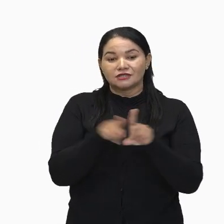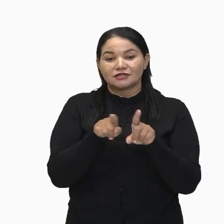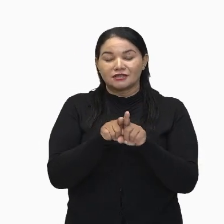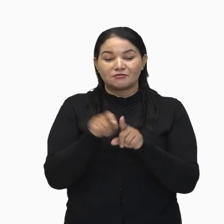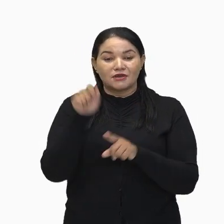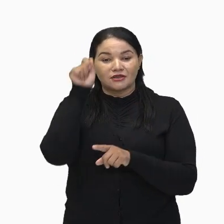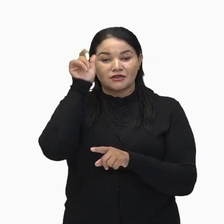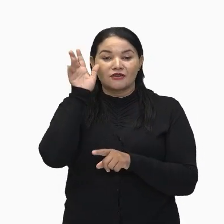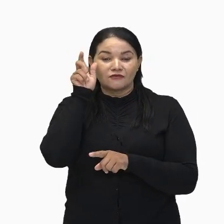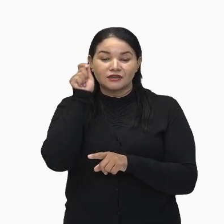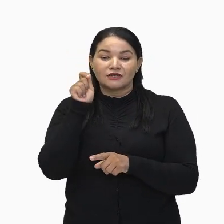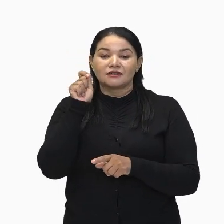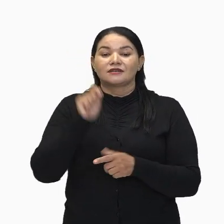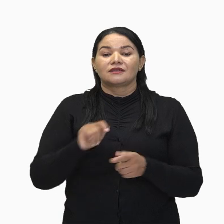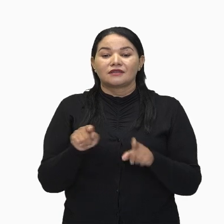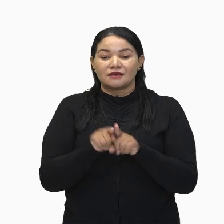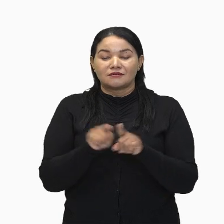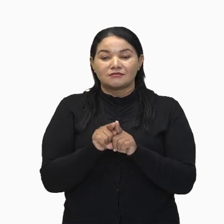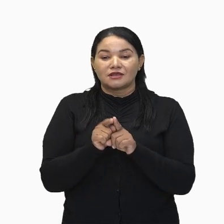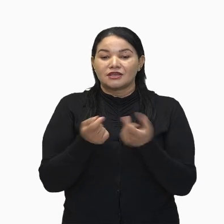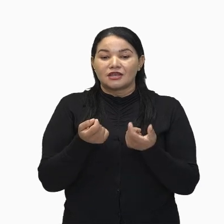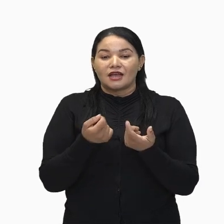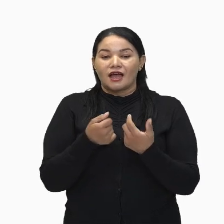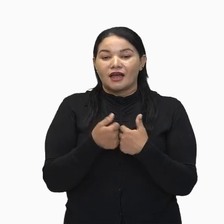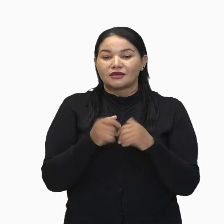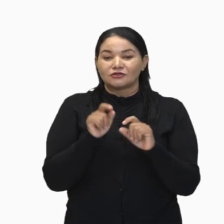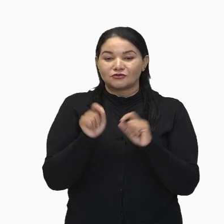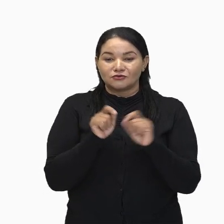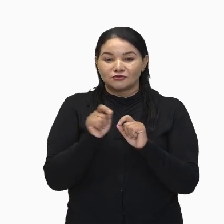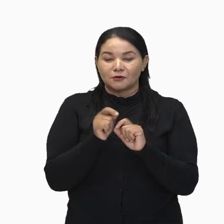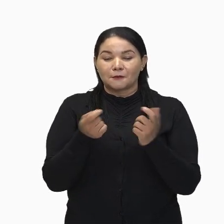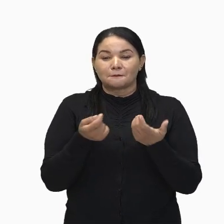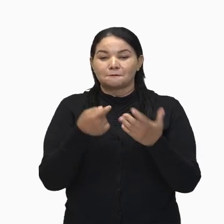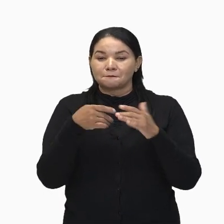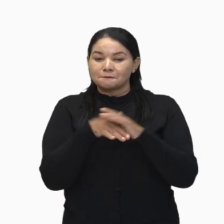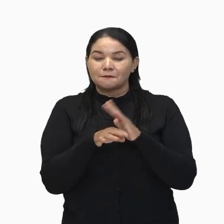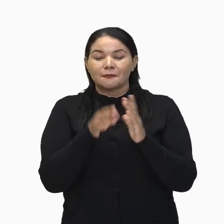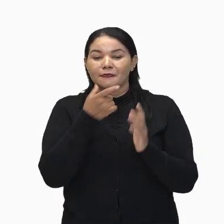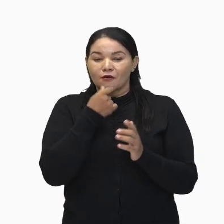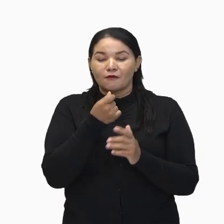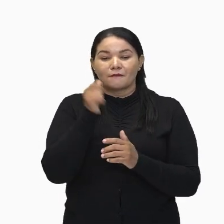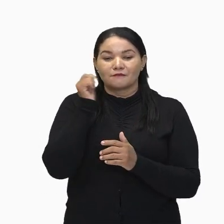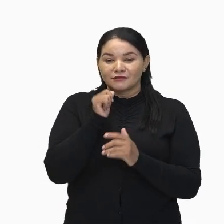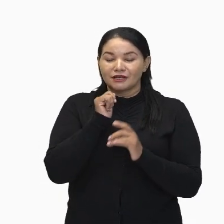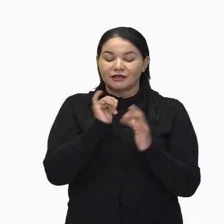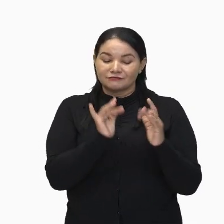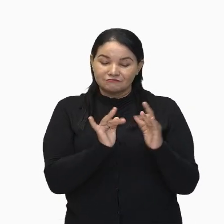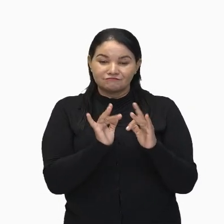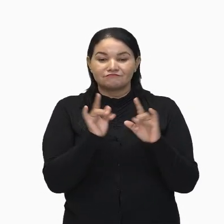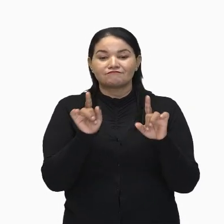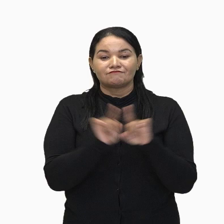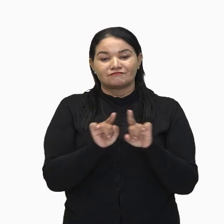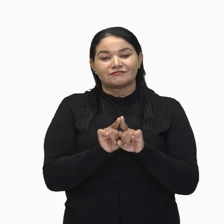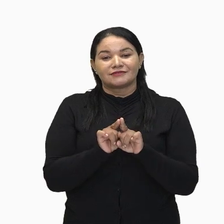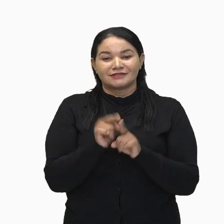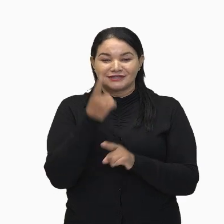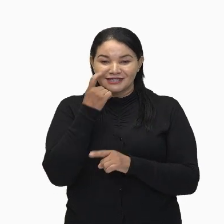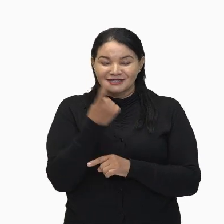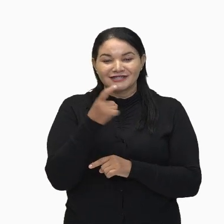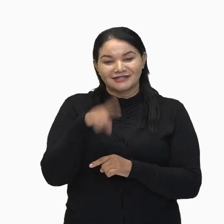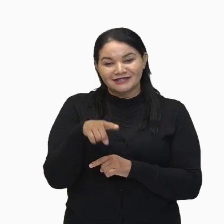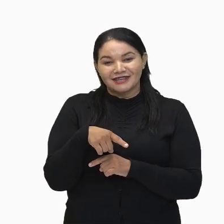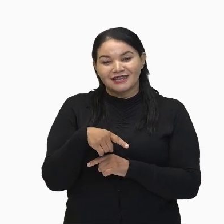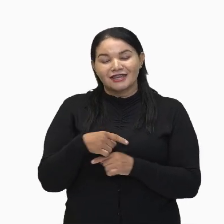dessa conquista, do namoro ali do homem, da mulher. Interessante, né? Mas vamos